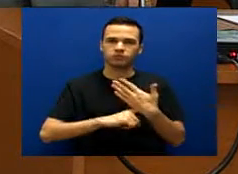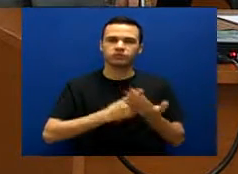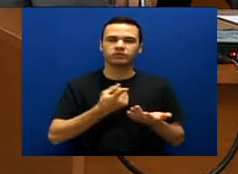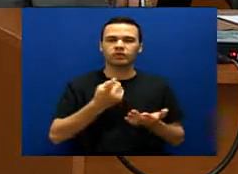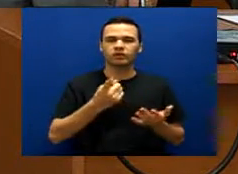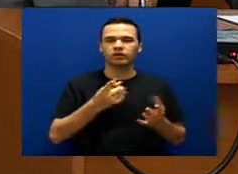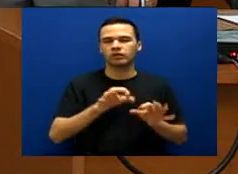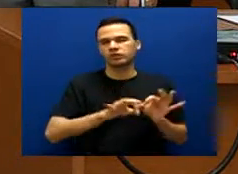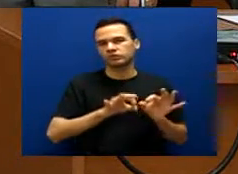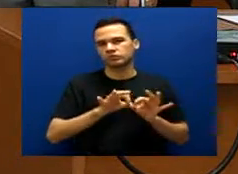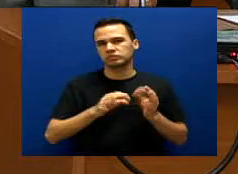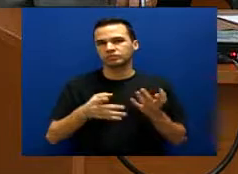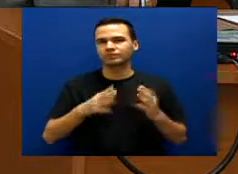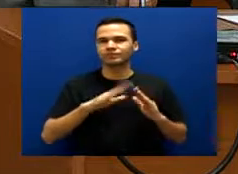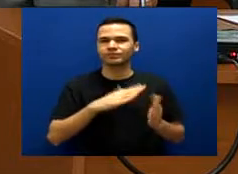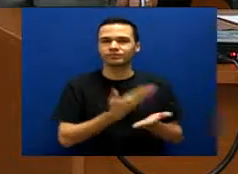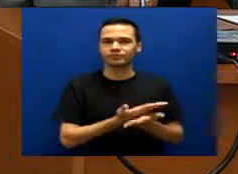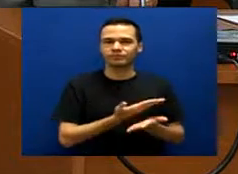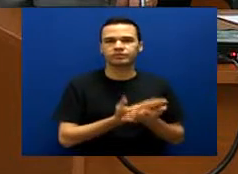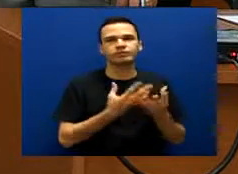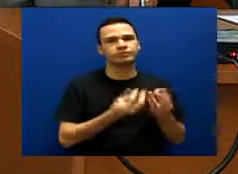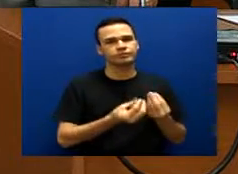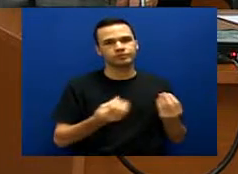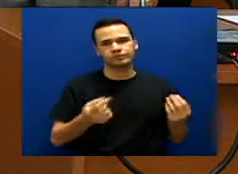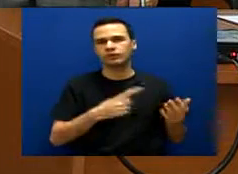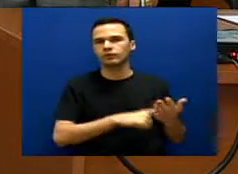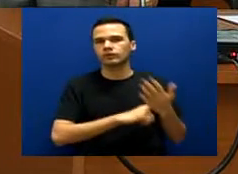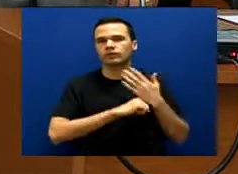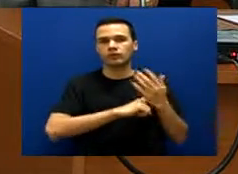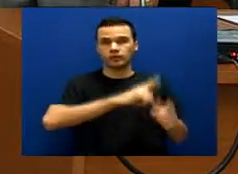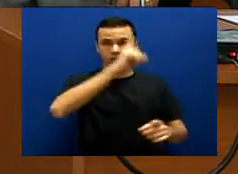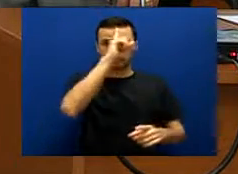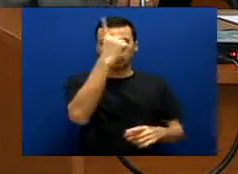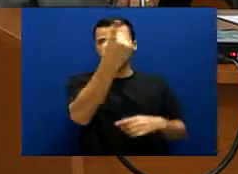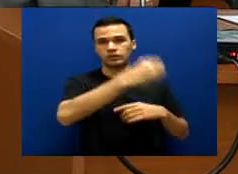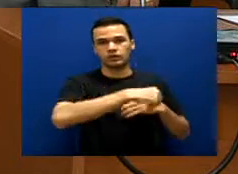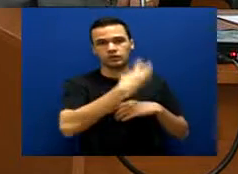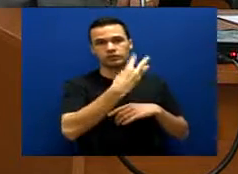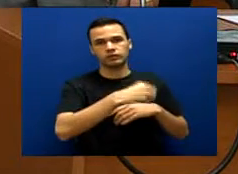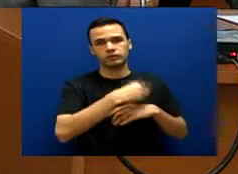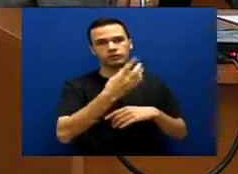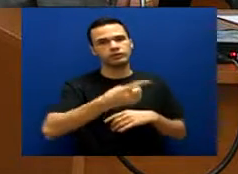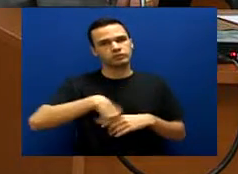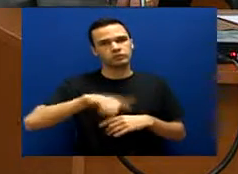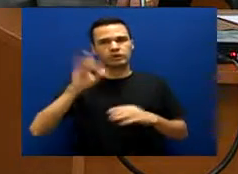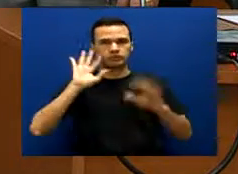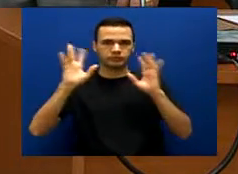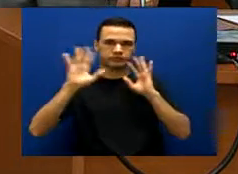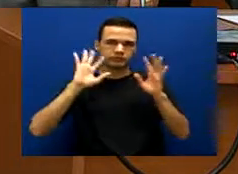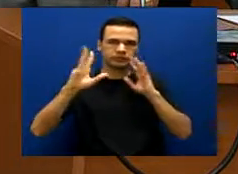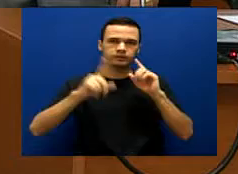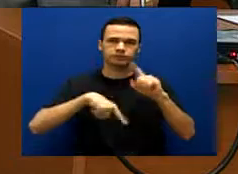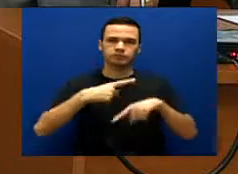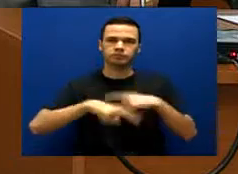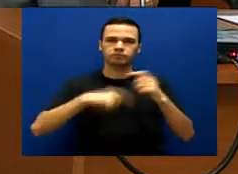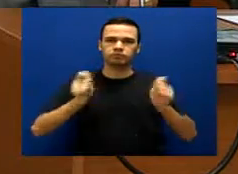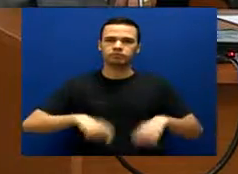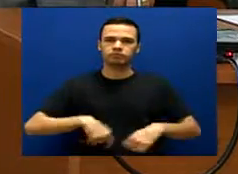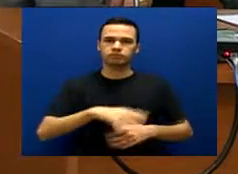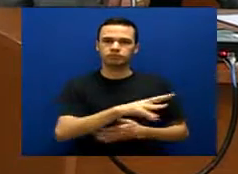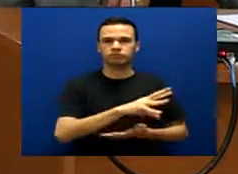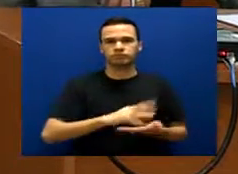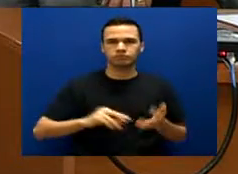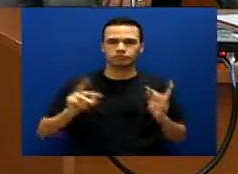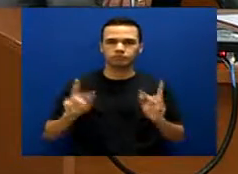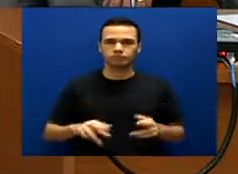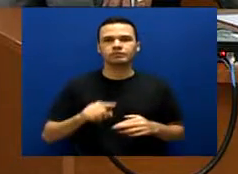relação à educação e muito. E deu algumas ideias que a gente vai amadurecer um pouquinho e ver se é possível implantá-las.